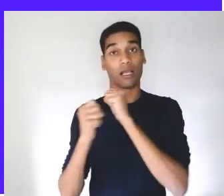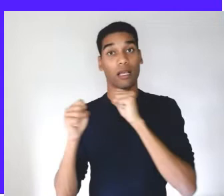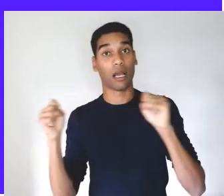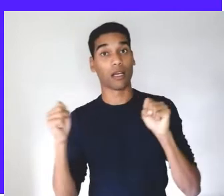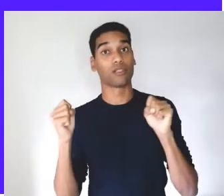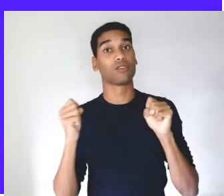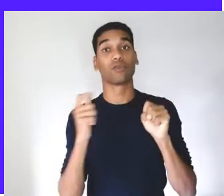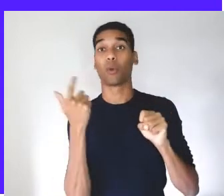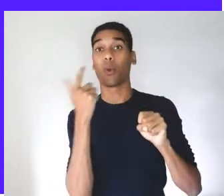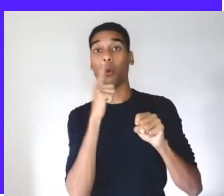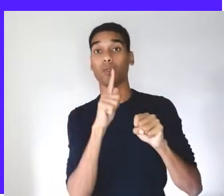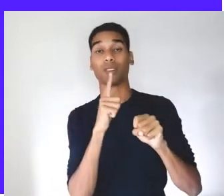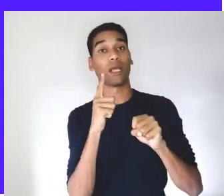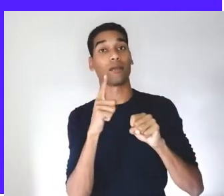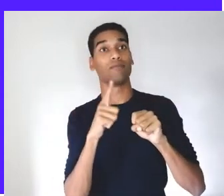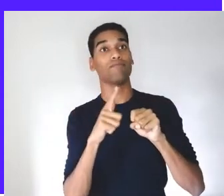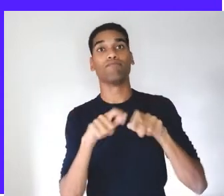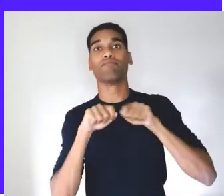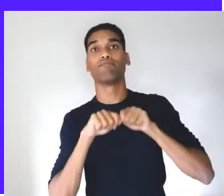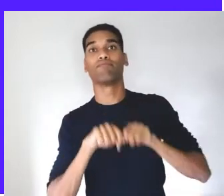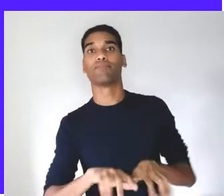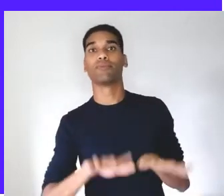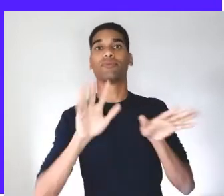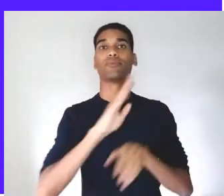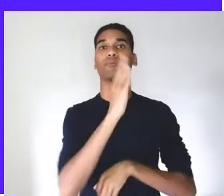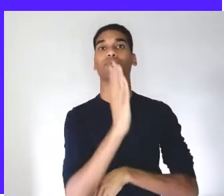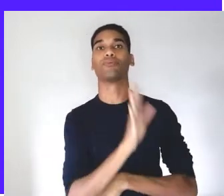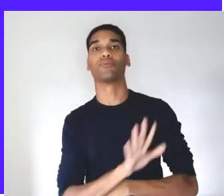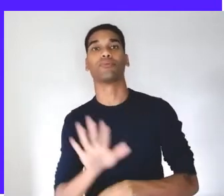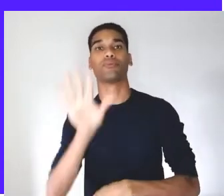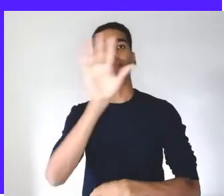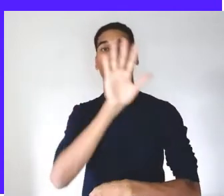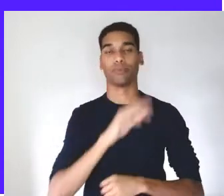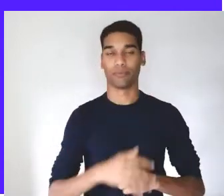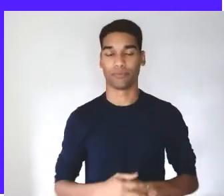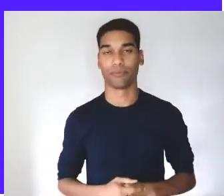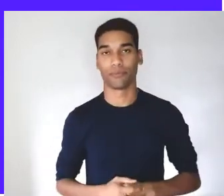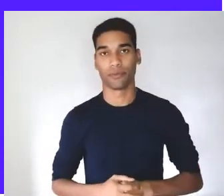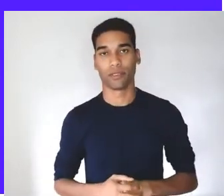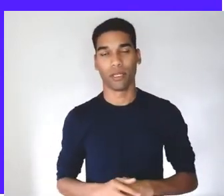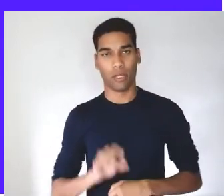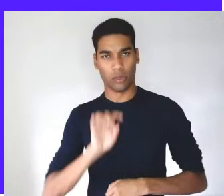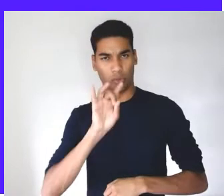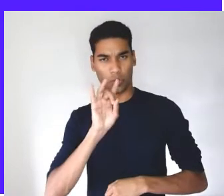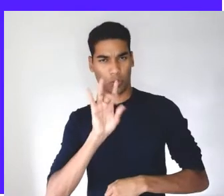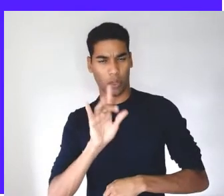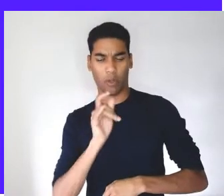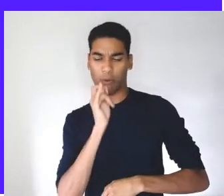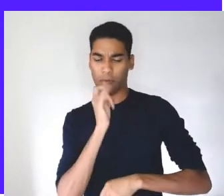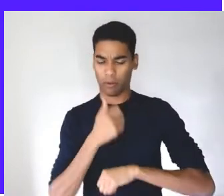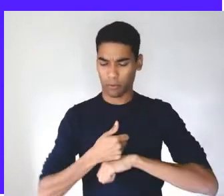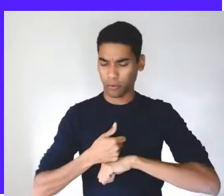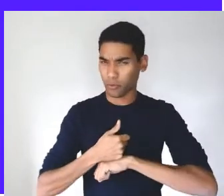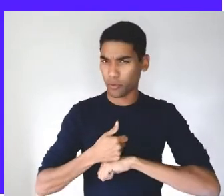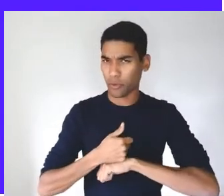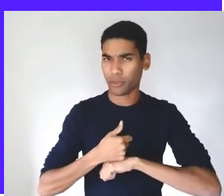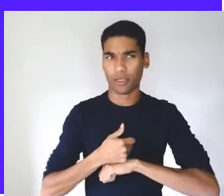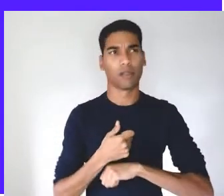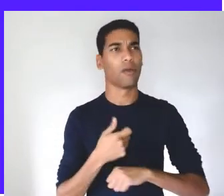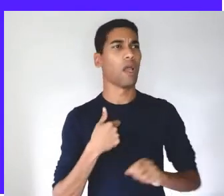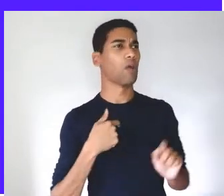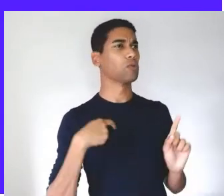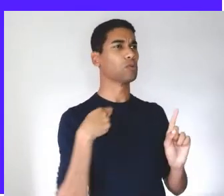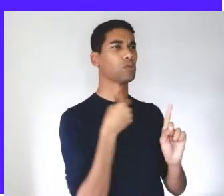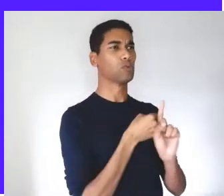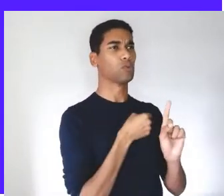Não são só jornalistas que se, né, reconhecem e se colocam assim como, ok, sou jornalista ativista, como a Flávia, com quem a gente tem, por